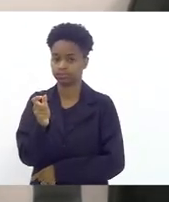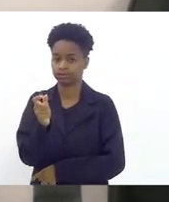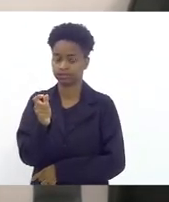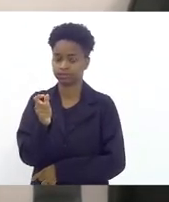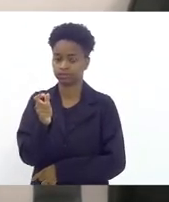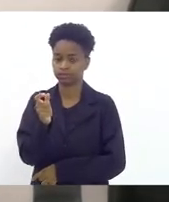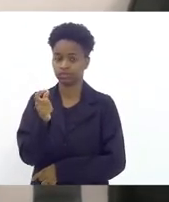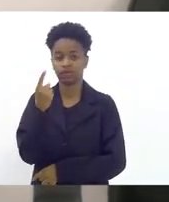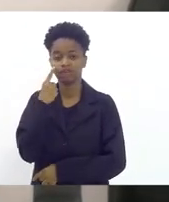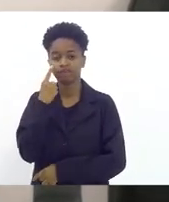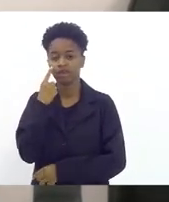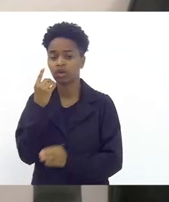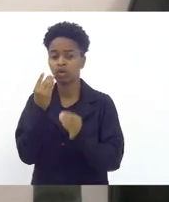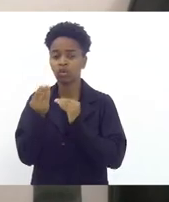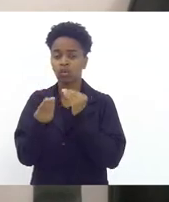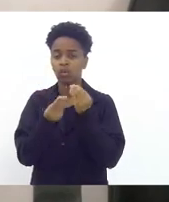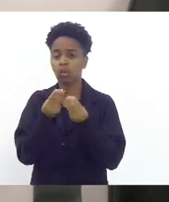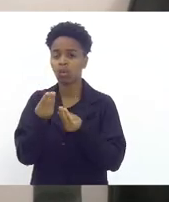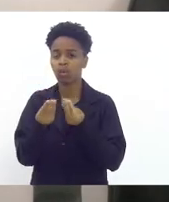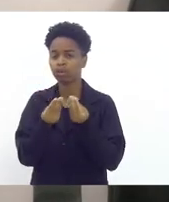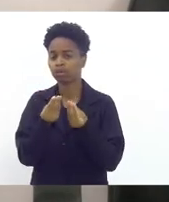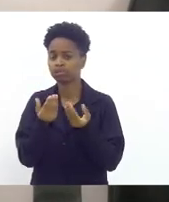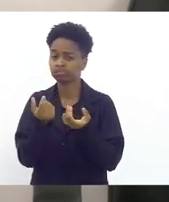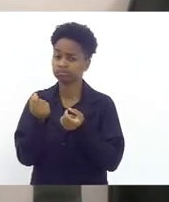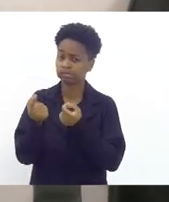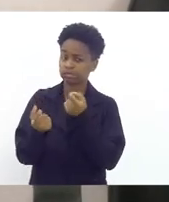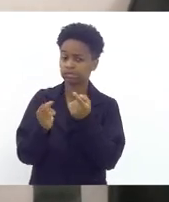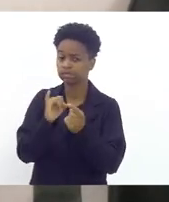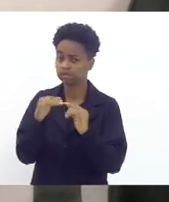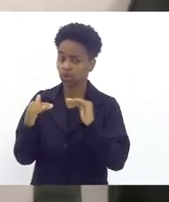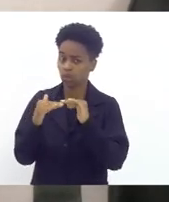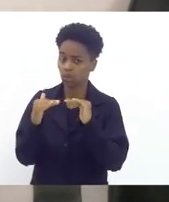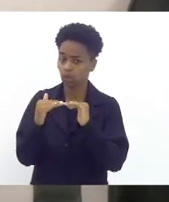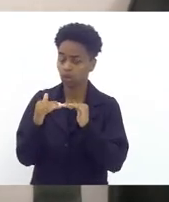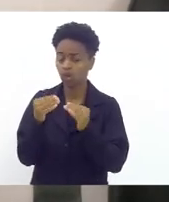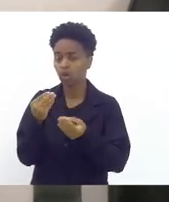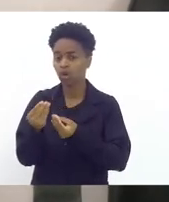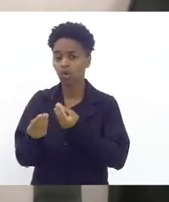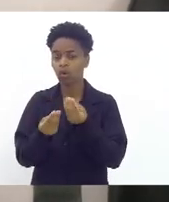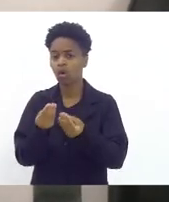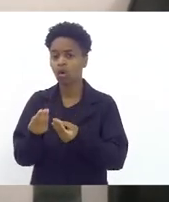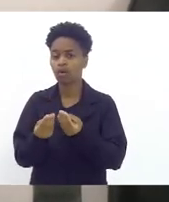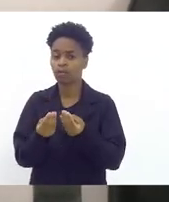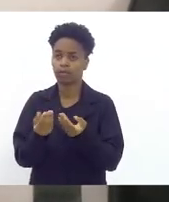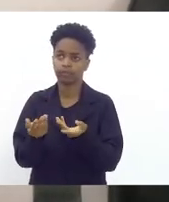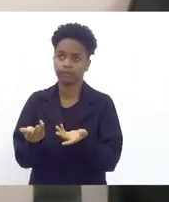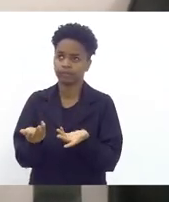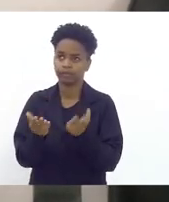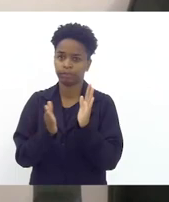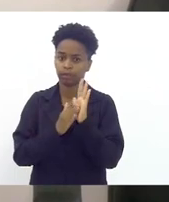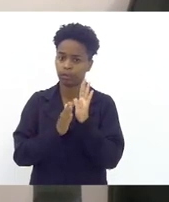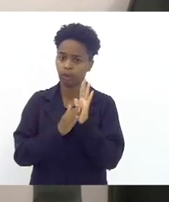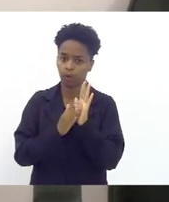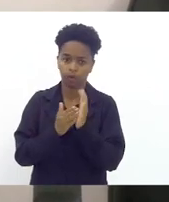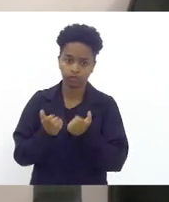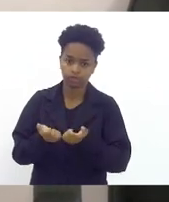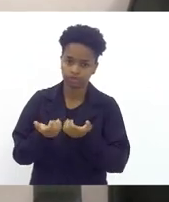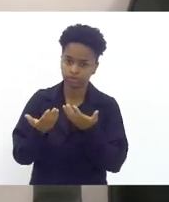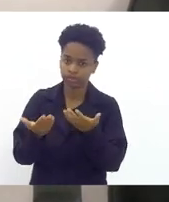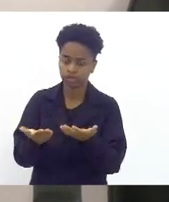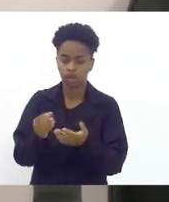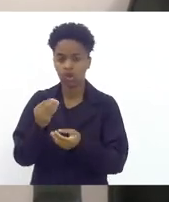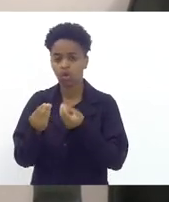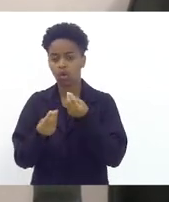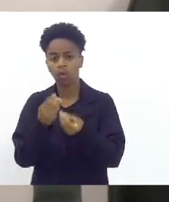ver como é que a gente poderia eventualmente se for de todos encaminha é uma uma proposta é